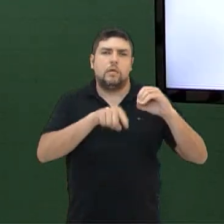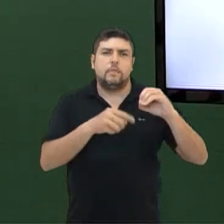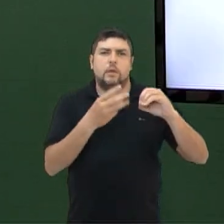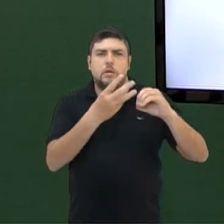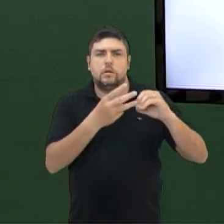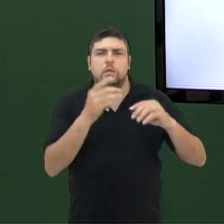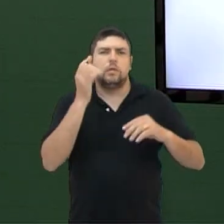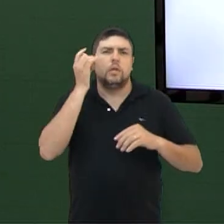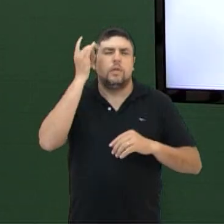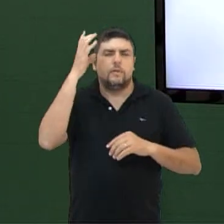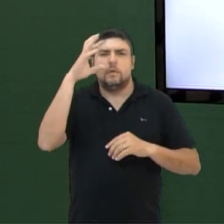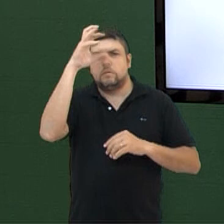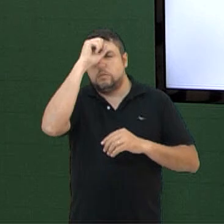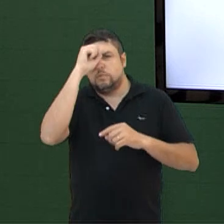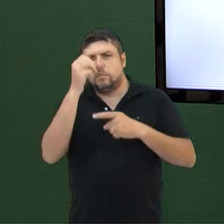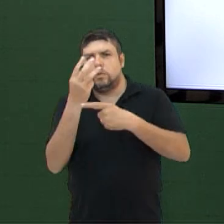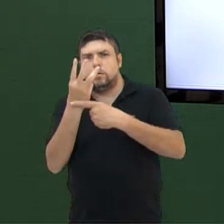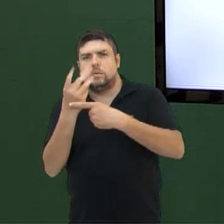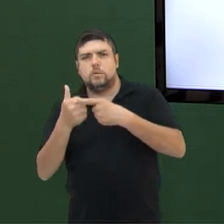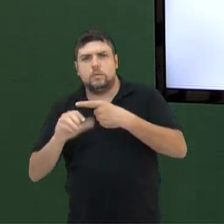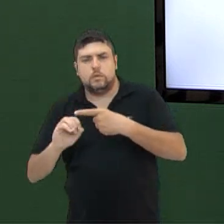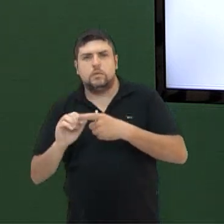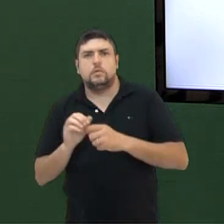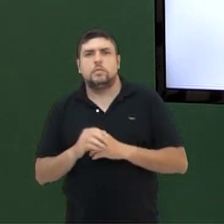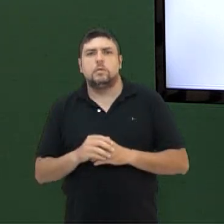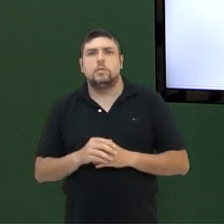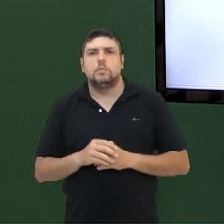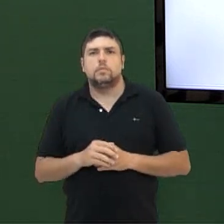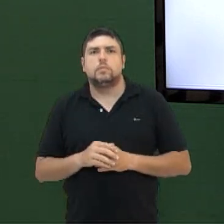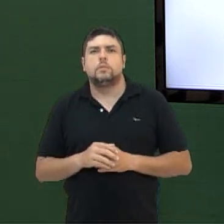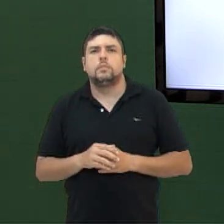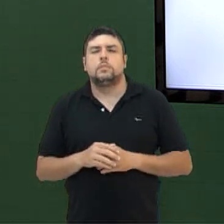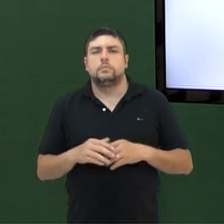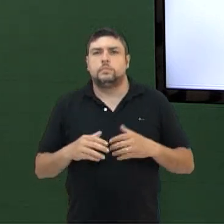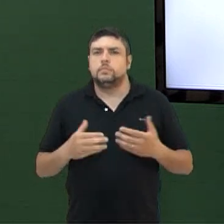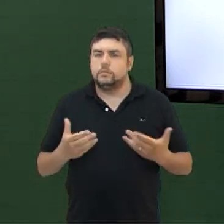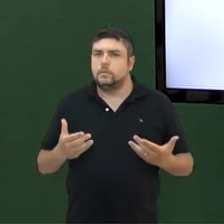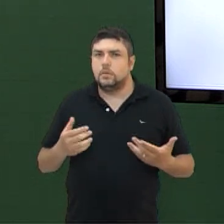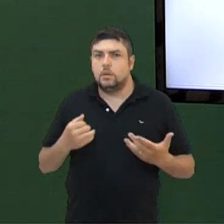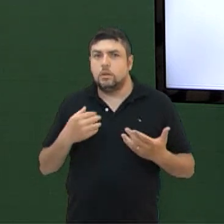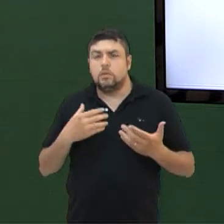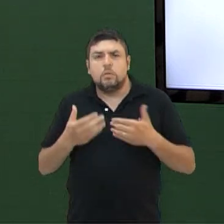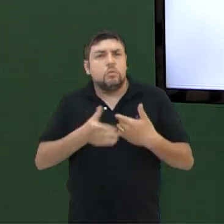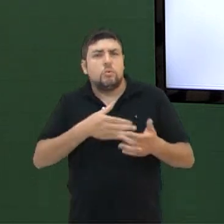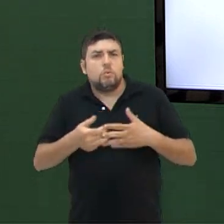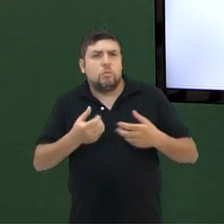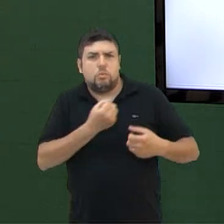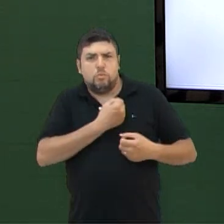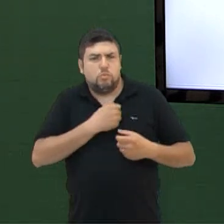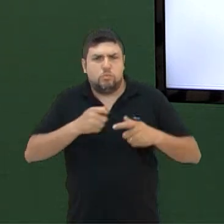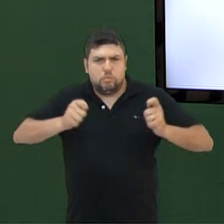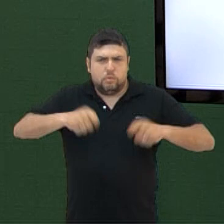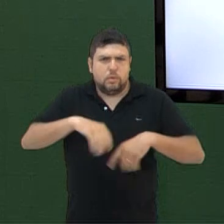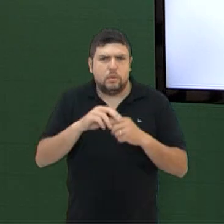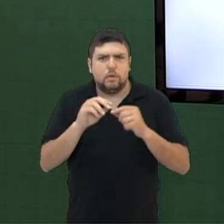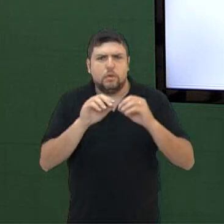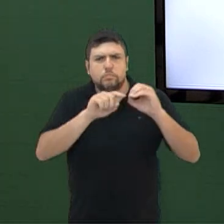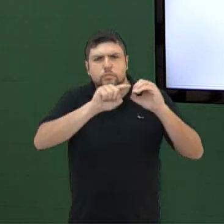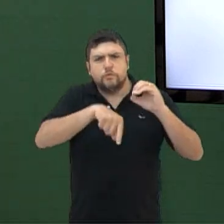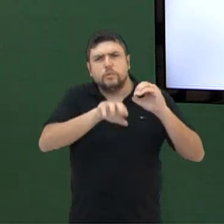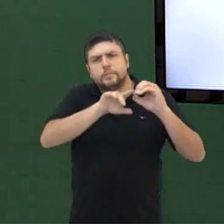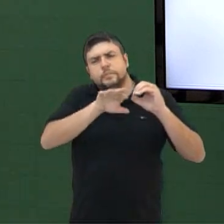3 décimos, vale para fração, para dízima, enfim, para qualquer número você vai conseguir fazer isso se possível for, né?